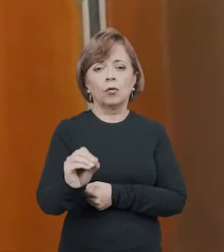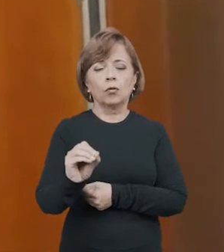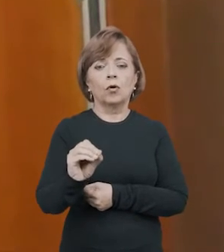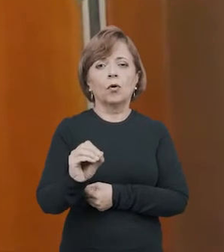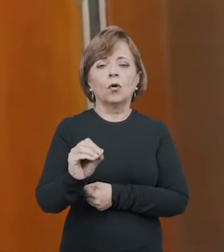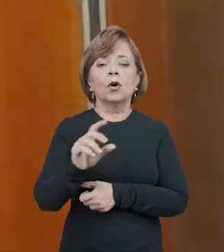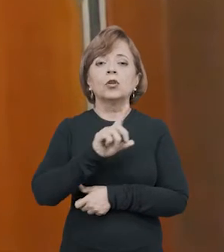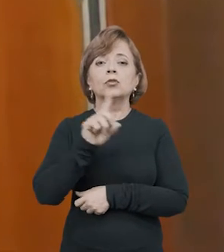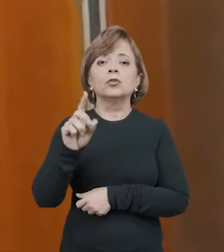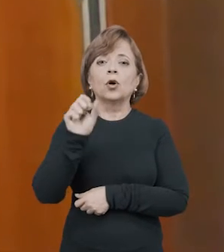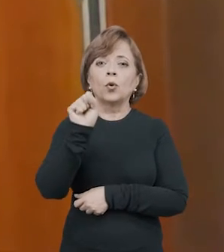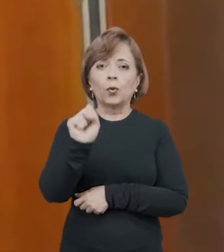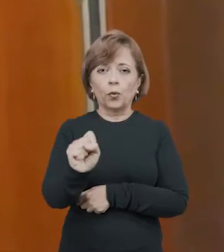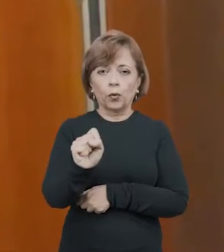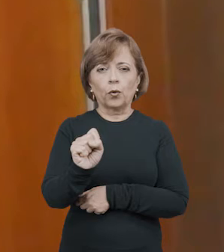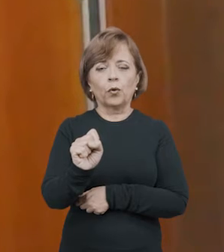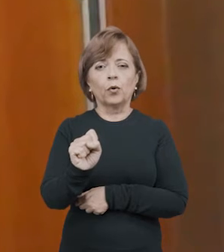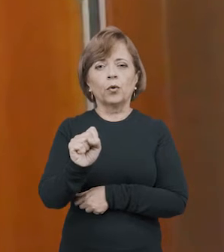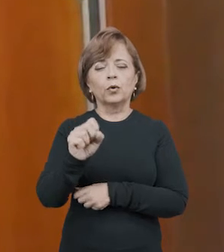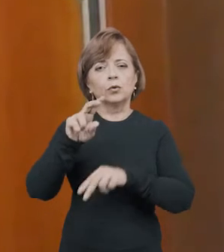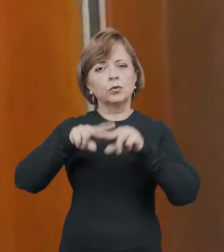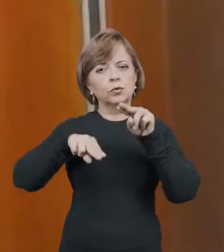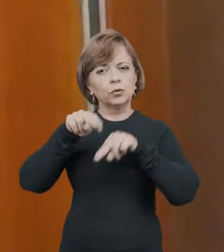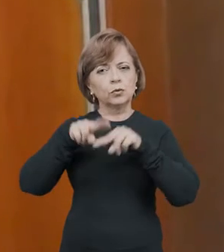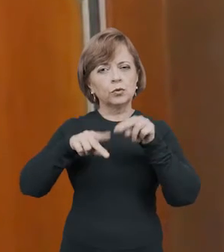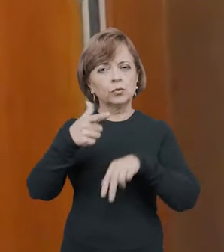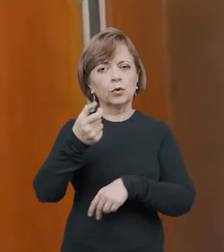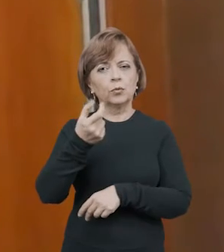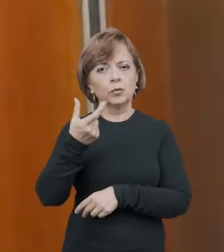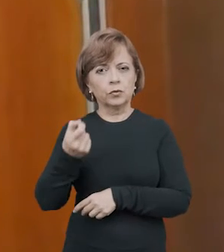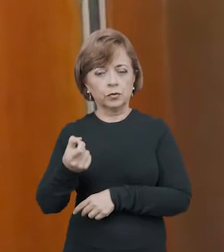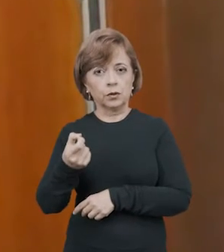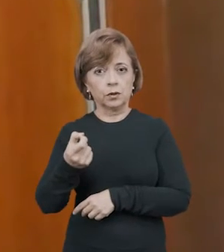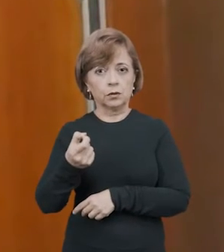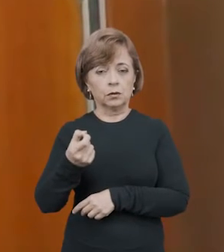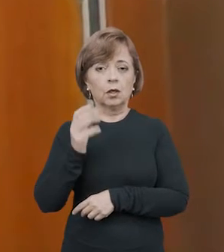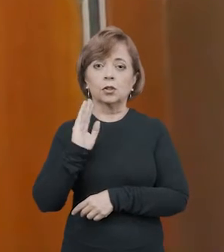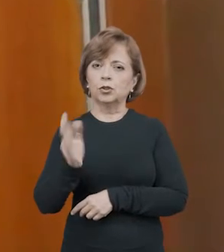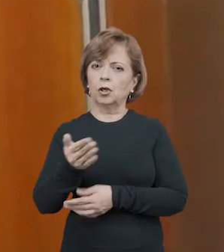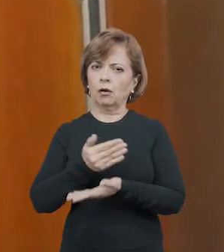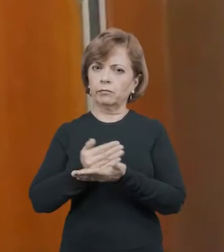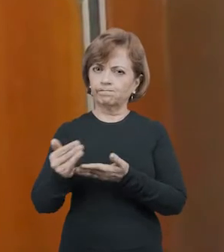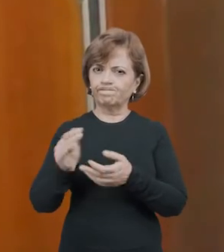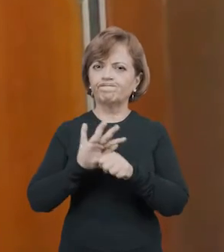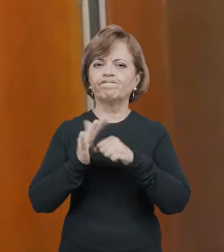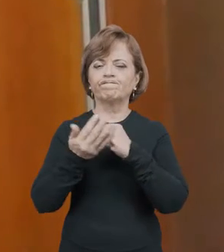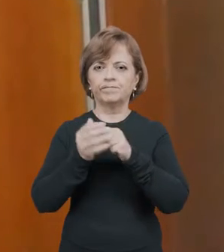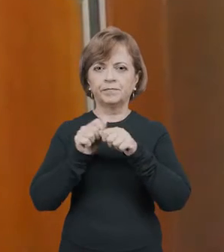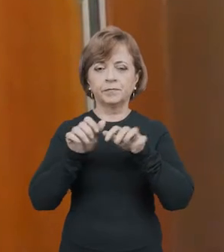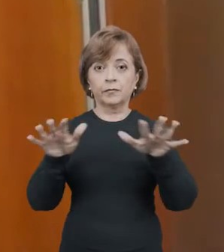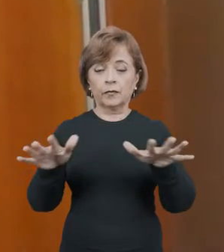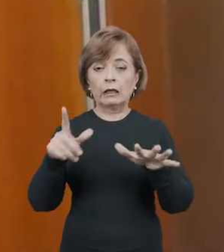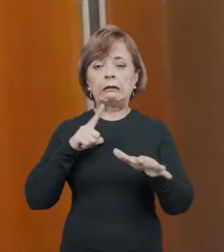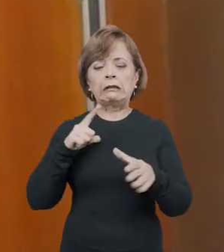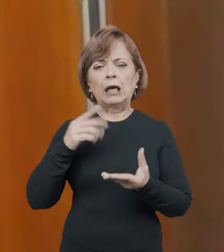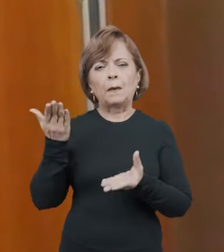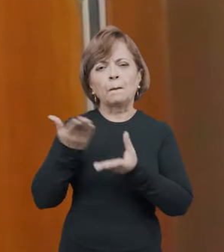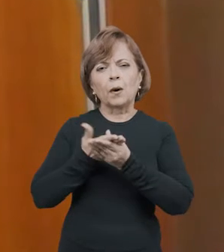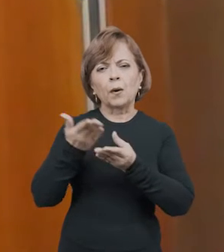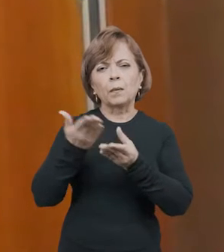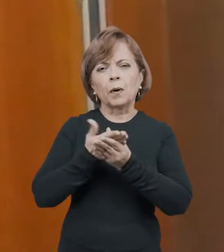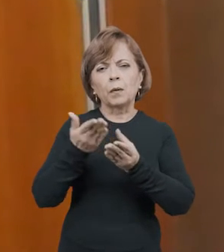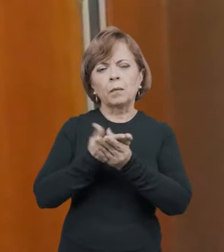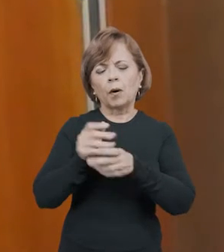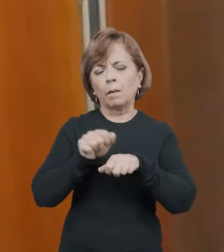de 2020, ou seja, em meio à pandemia, né? Então, desde o início da minha gestão, nós tivemos uma grande demanda de